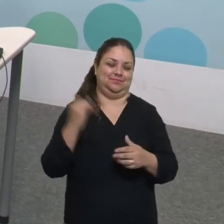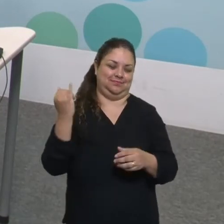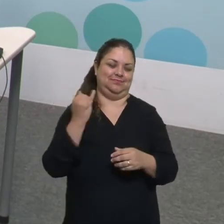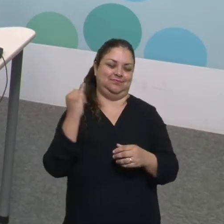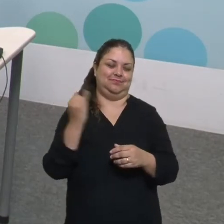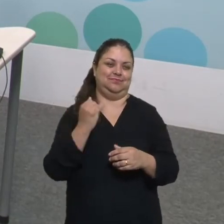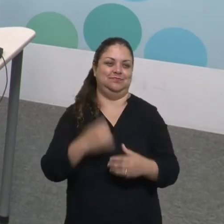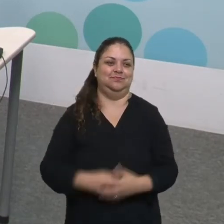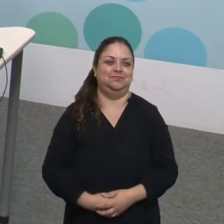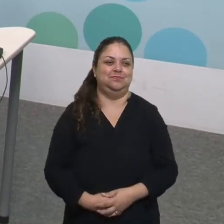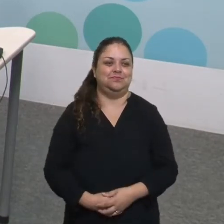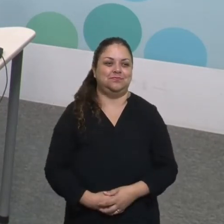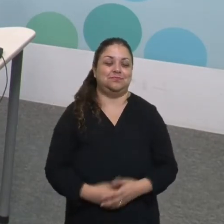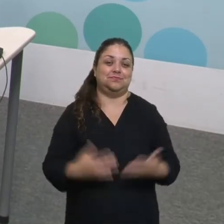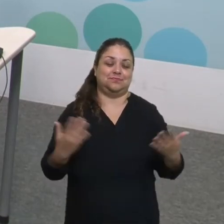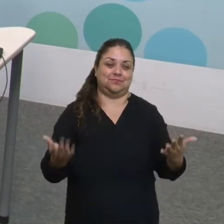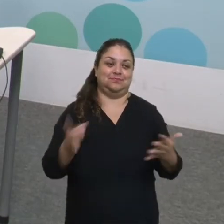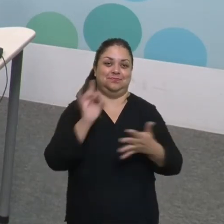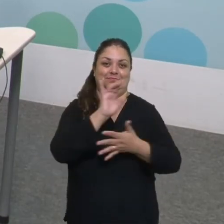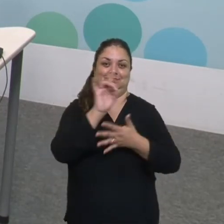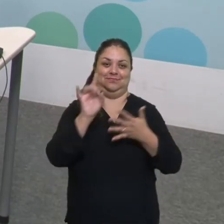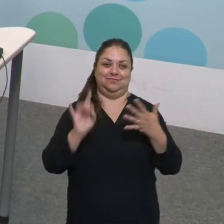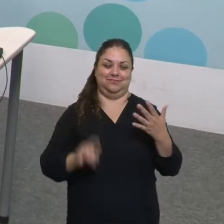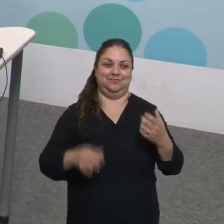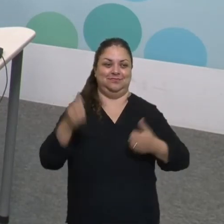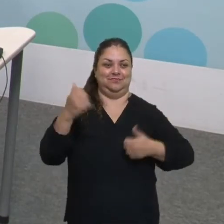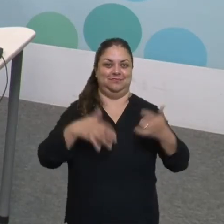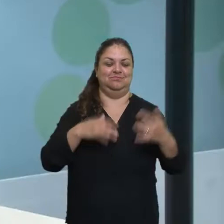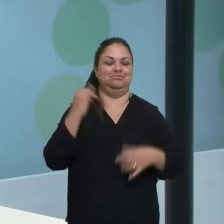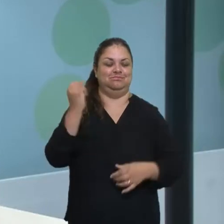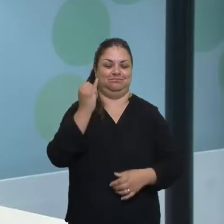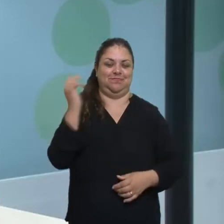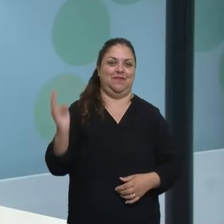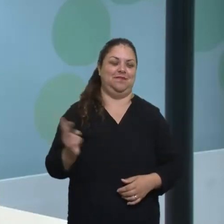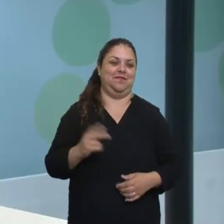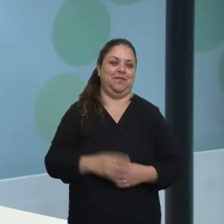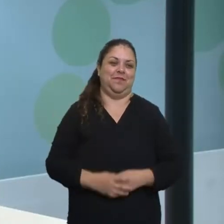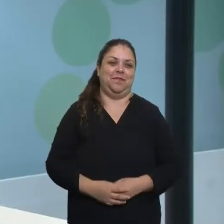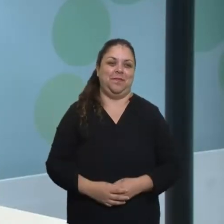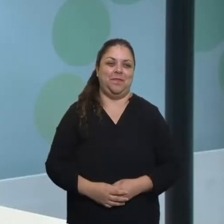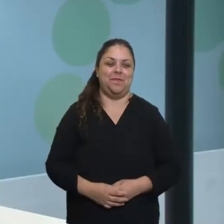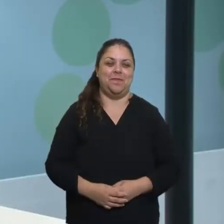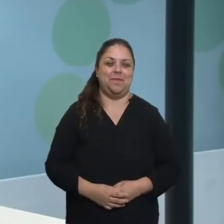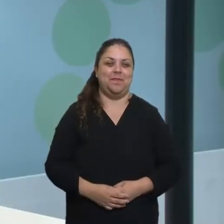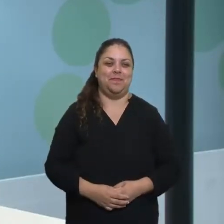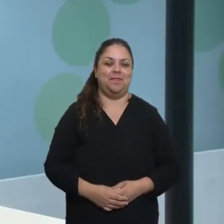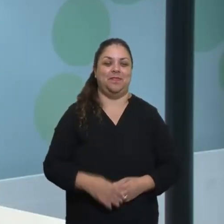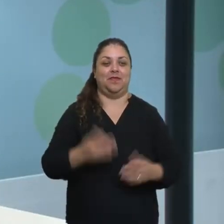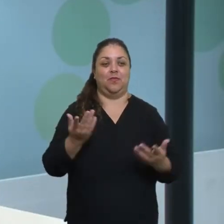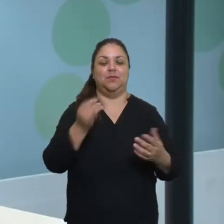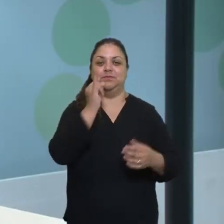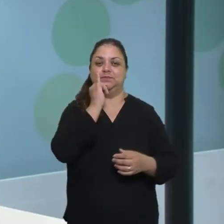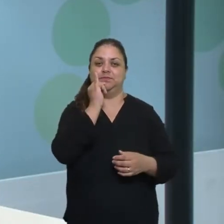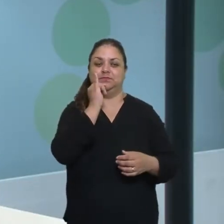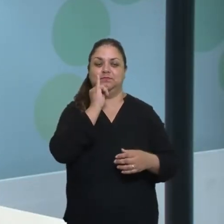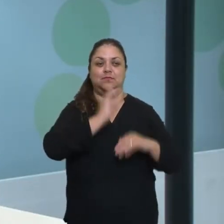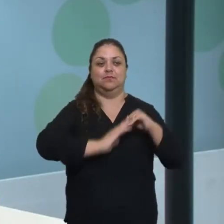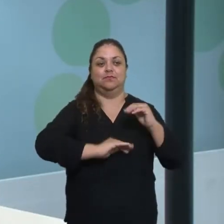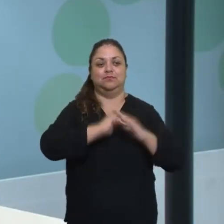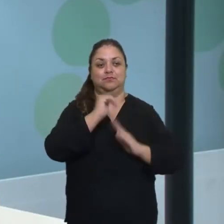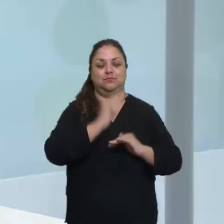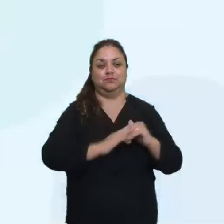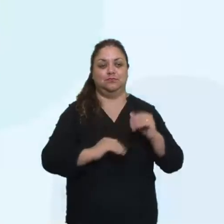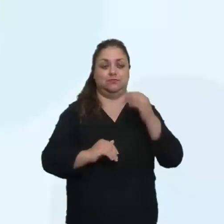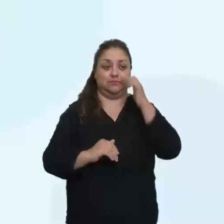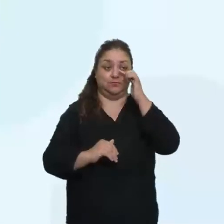então esses pontos são extremamente fundamentais Oi e aí esses exemplos de habilidades né Vale destacar que são